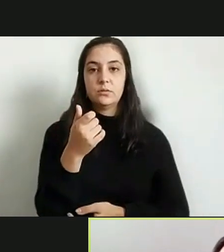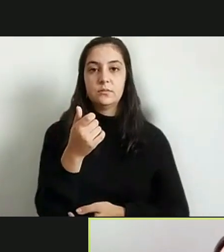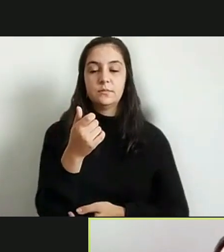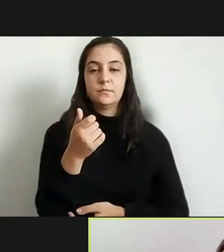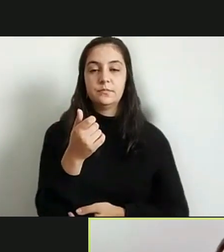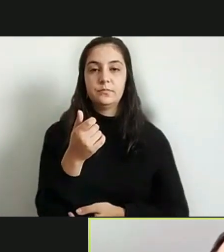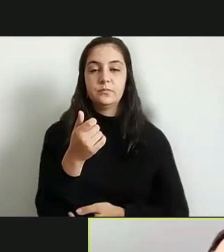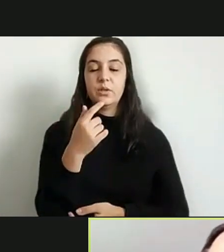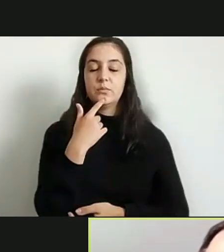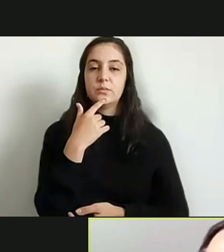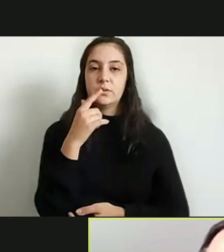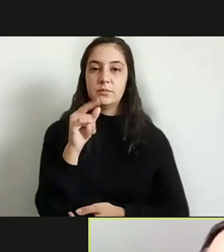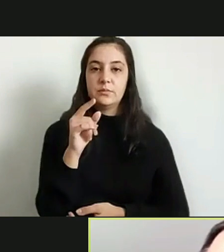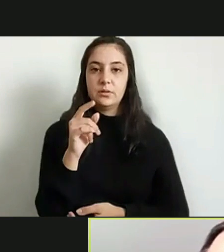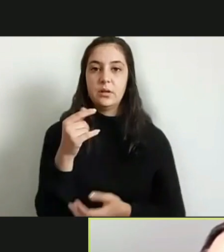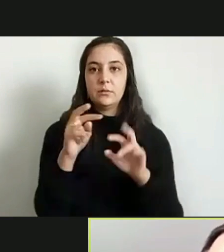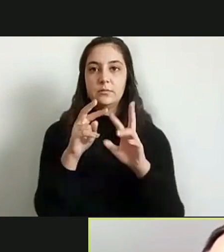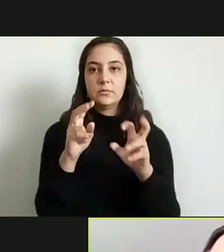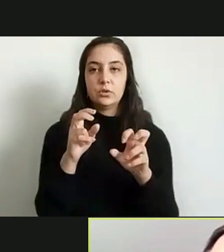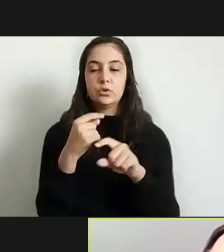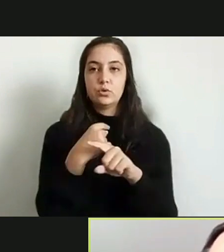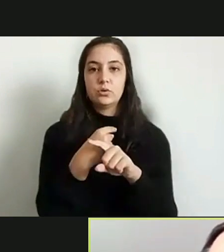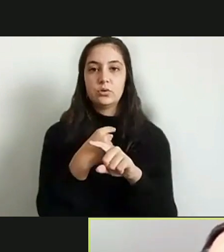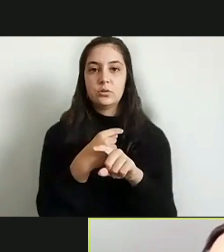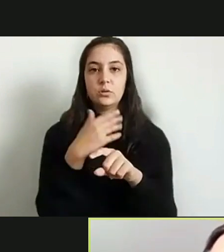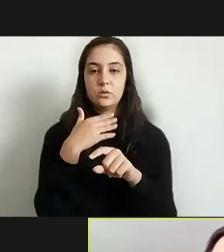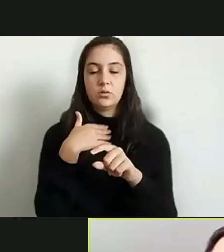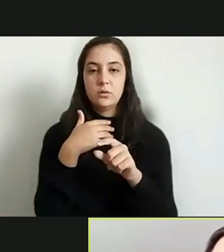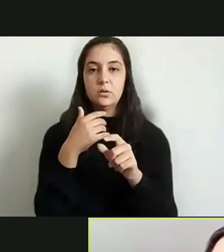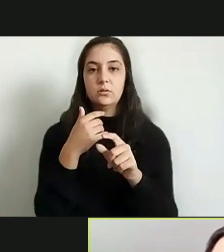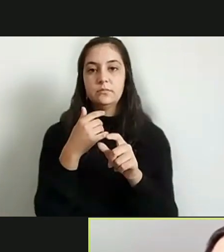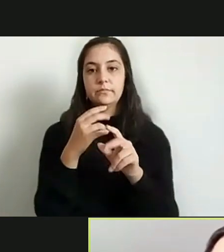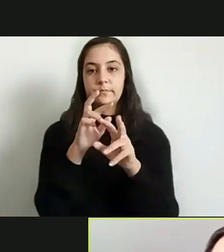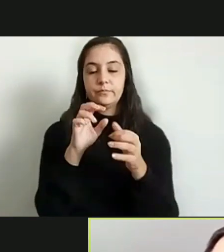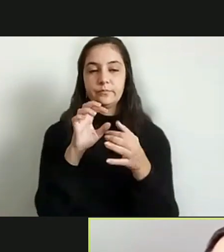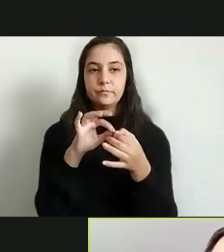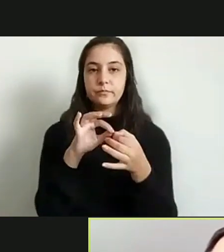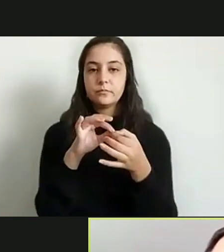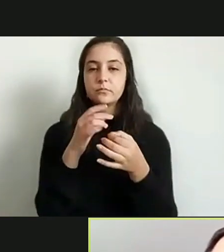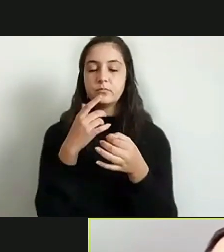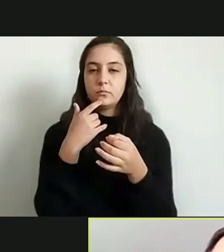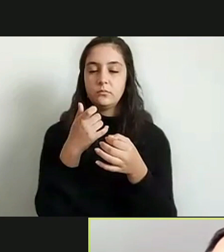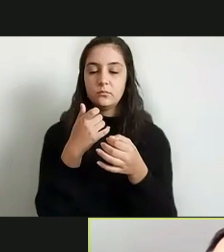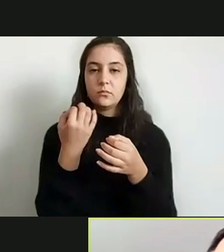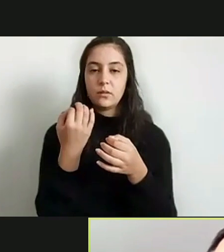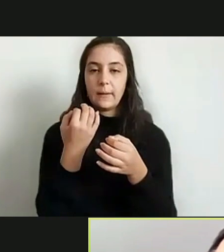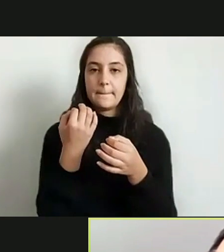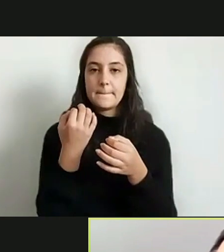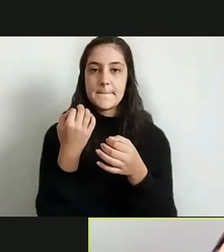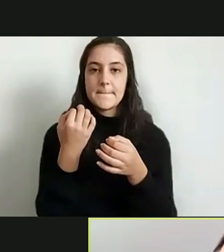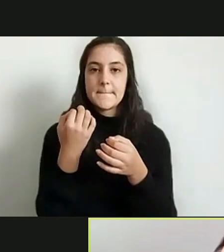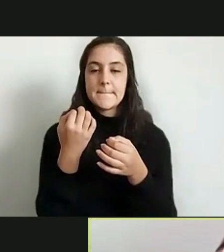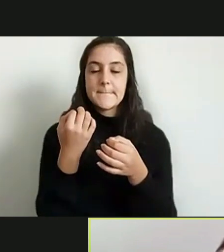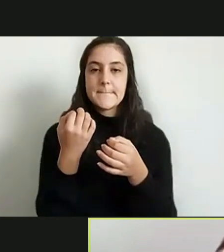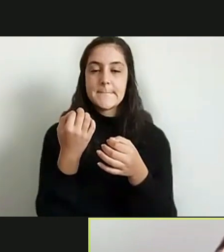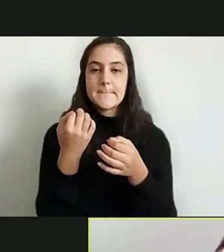percebi também que nas questões colocadas, que estão relacionadas com essa, era perguntado então que